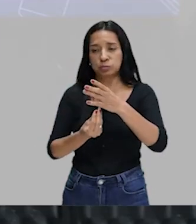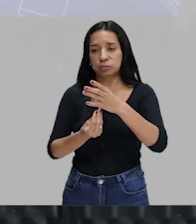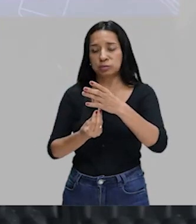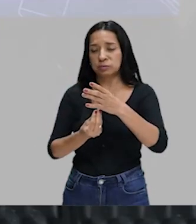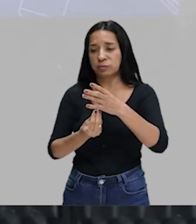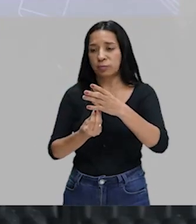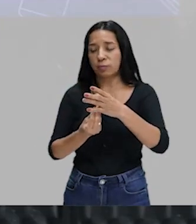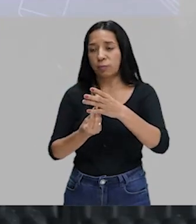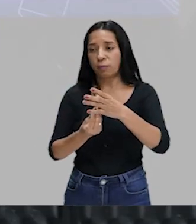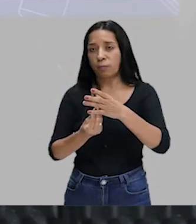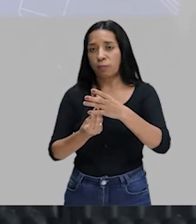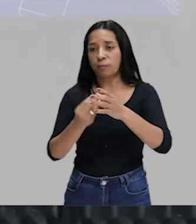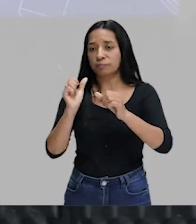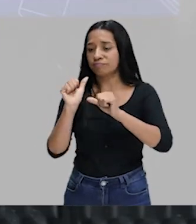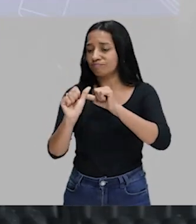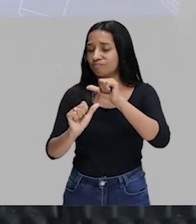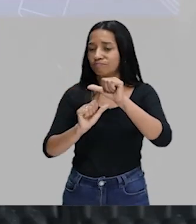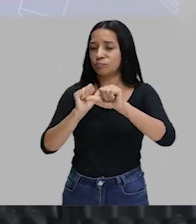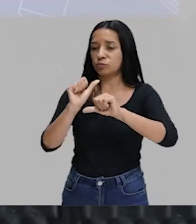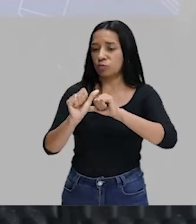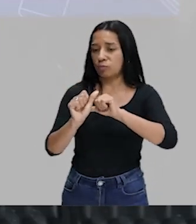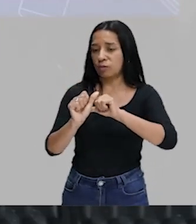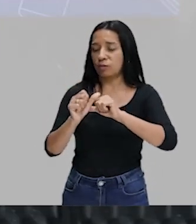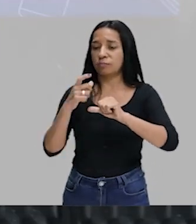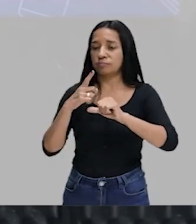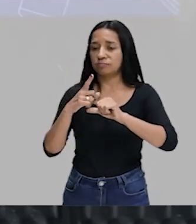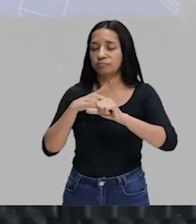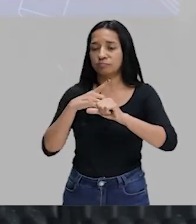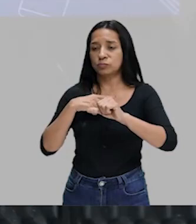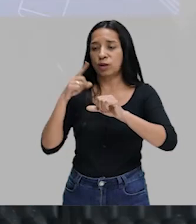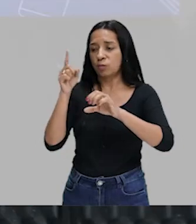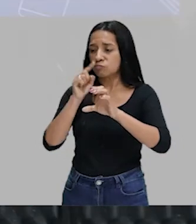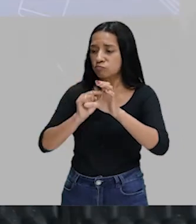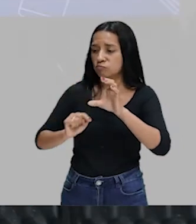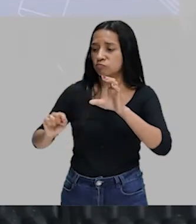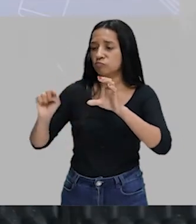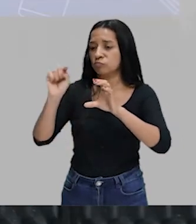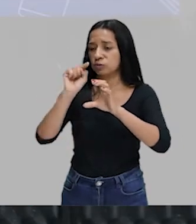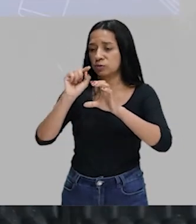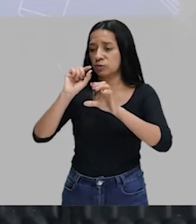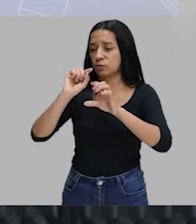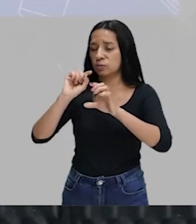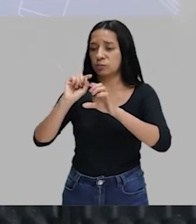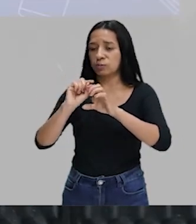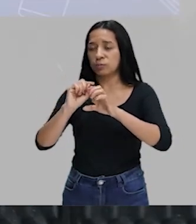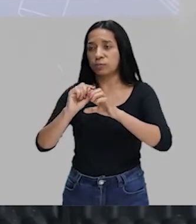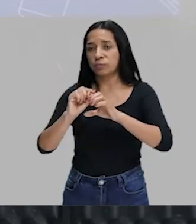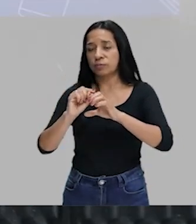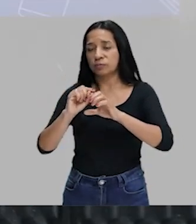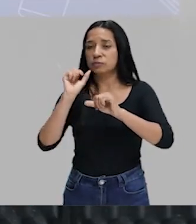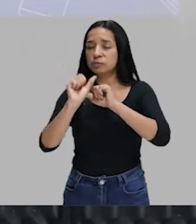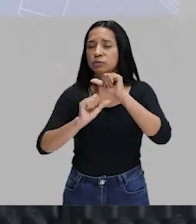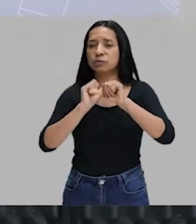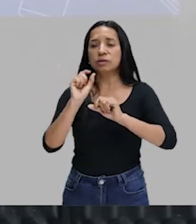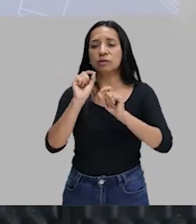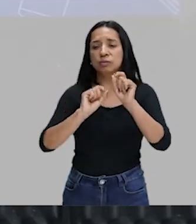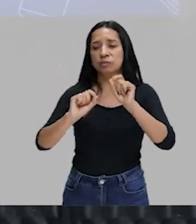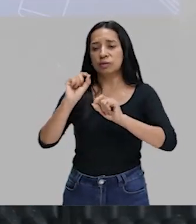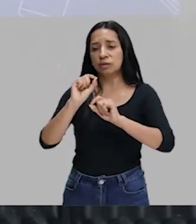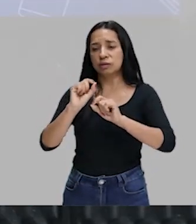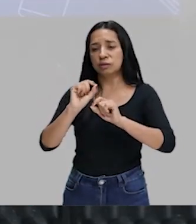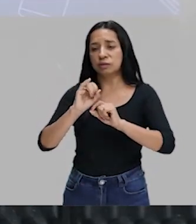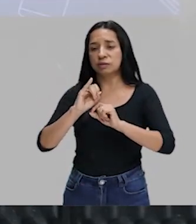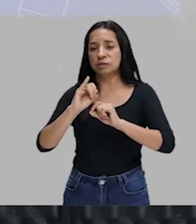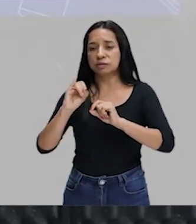dia, ele tem um ciclo, né, o Sol tem um ciclo, ele vai se formar, né, vai se tornar o quê? Se